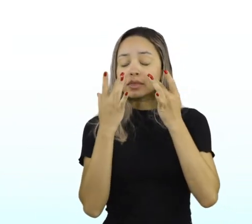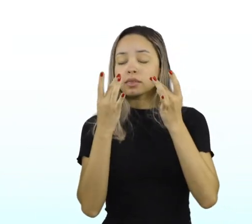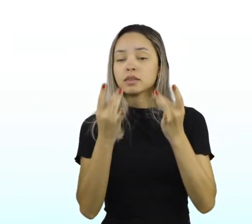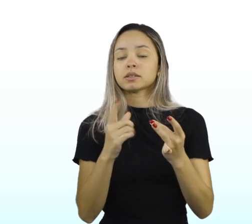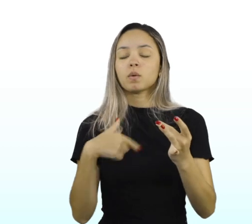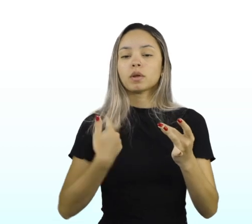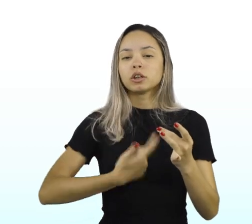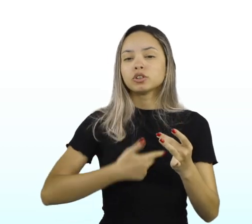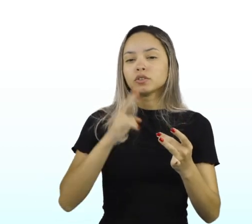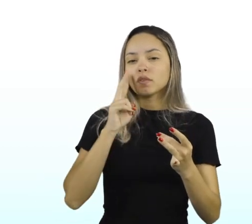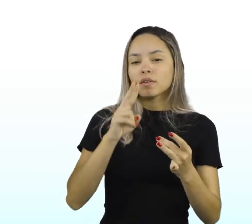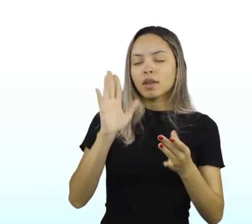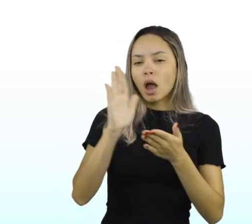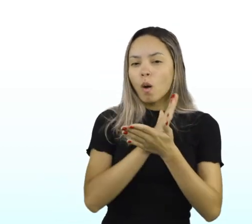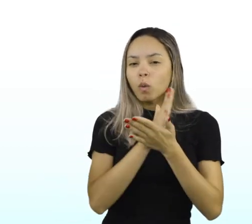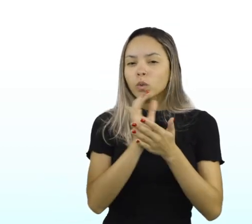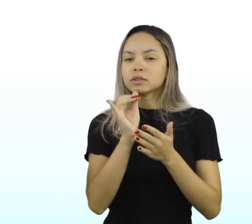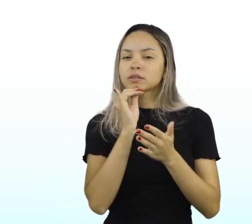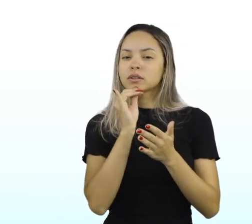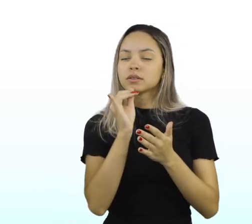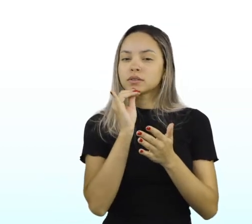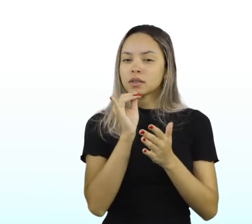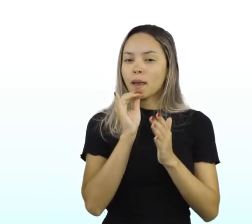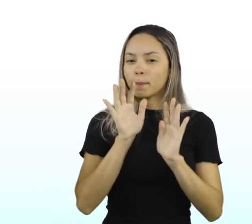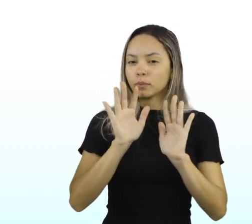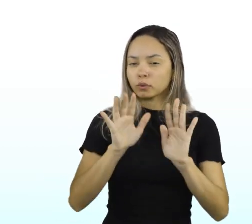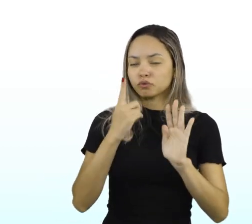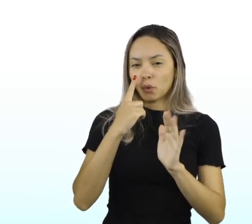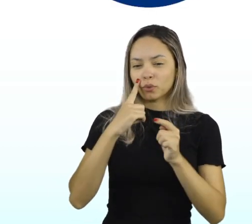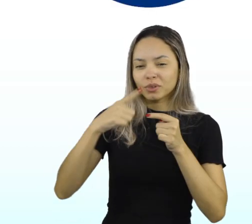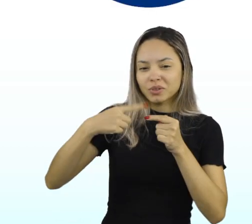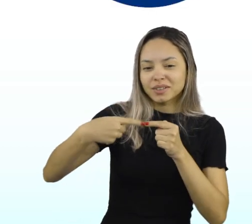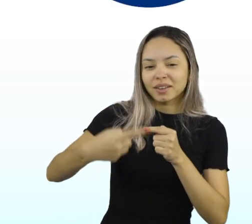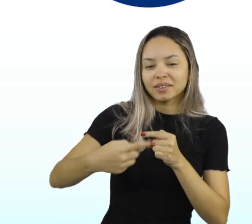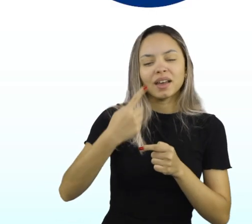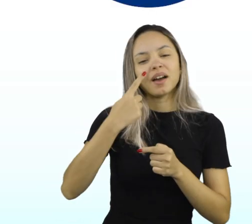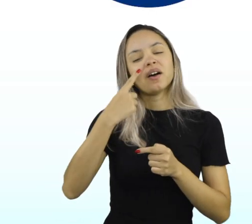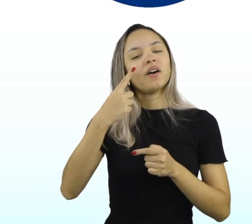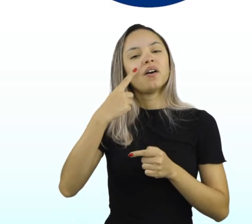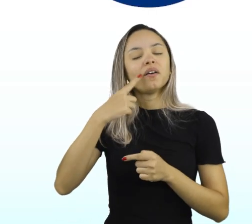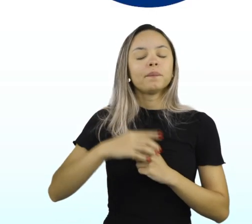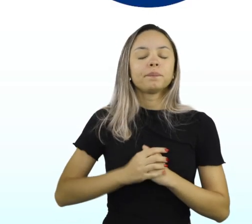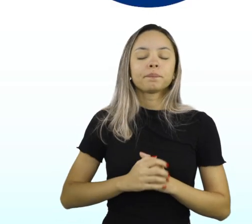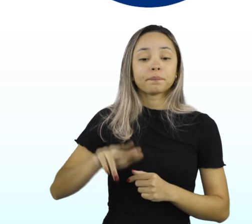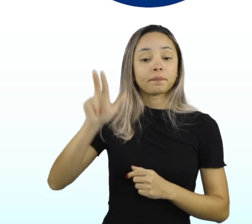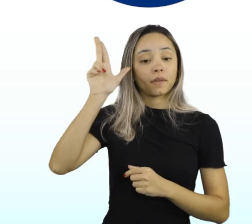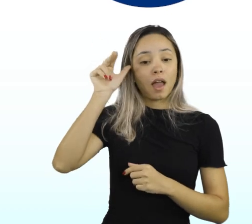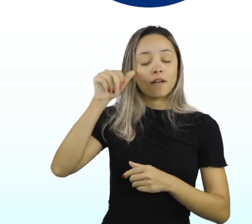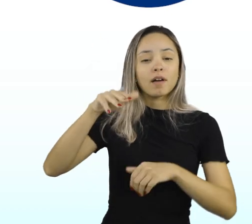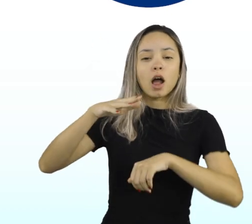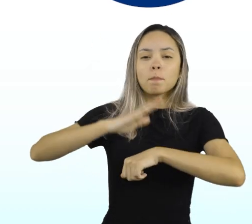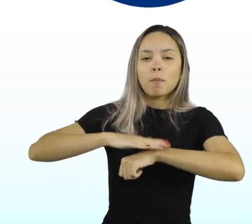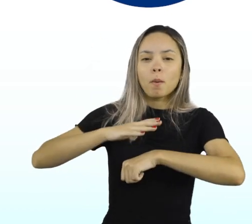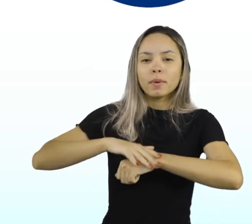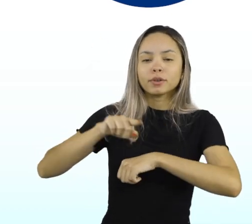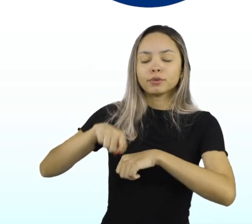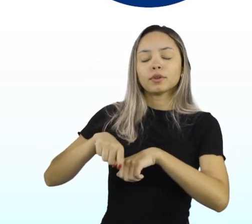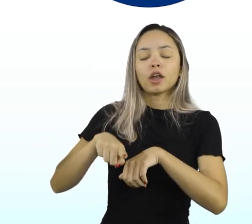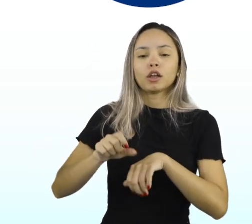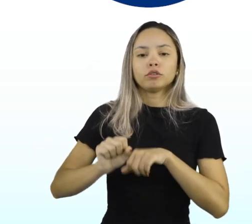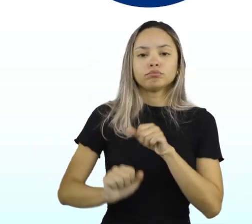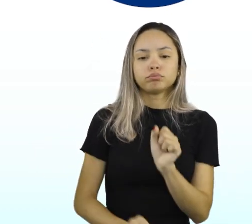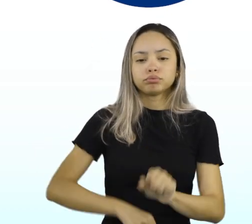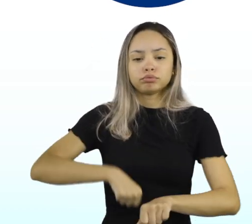a gente vai ver alguns exemplos práticos da inércia no nosso cotidiano. Ó, tá aí um cavalo quando ele freia num salto de